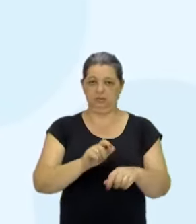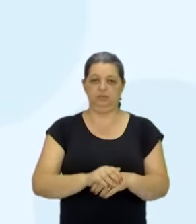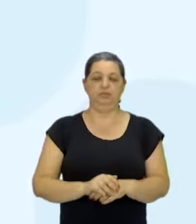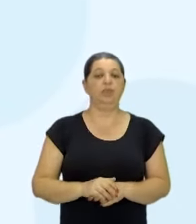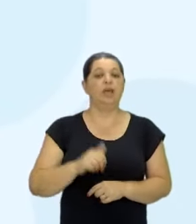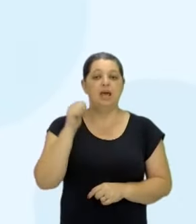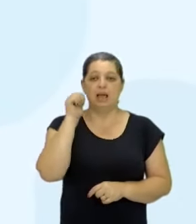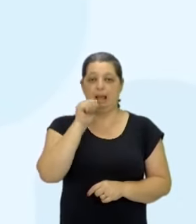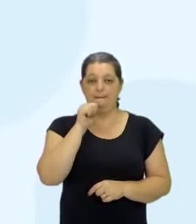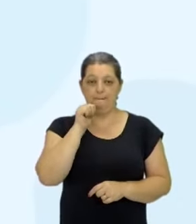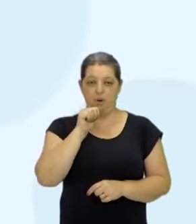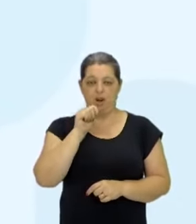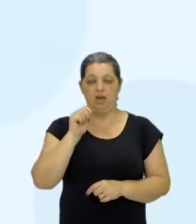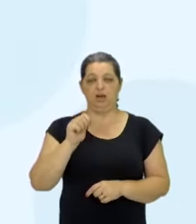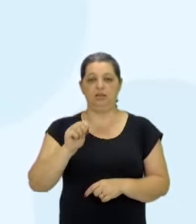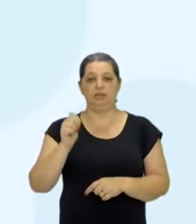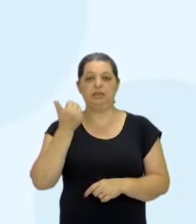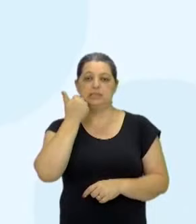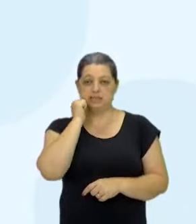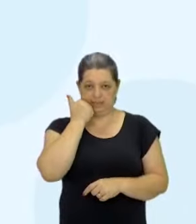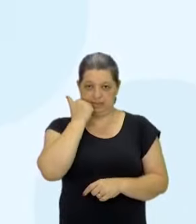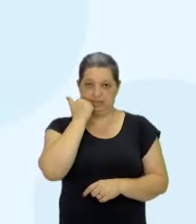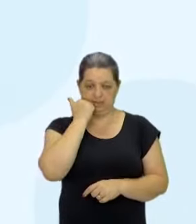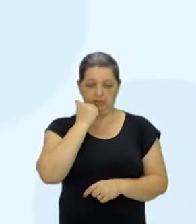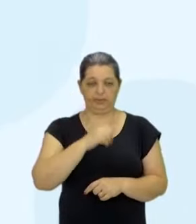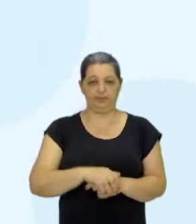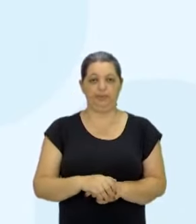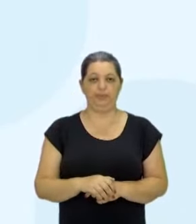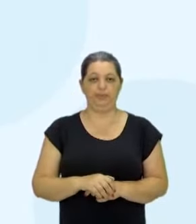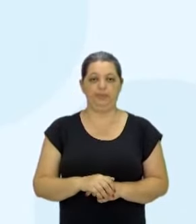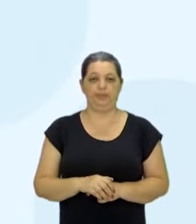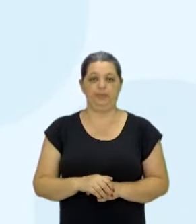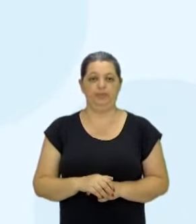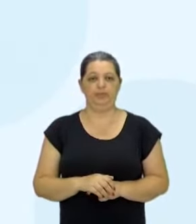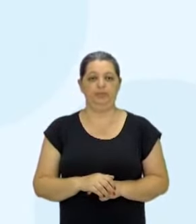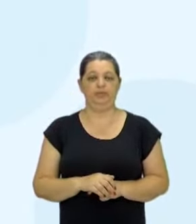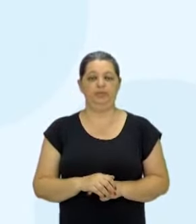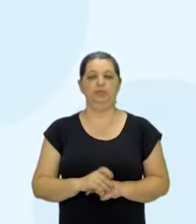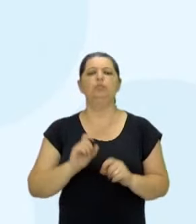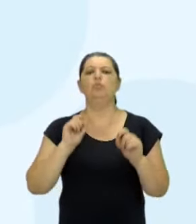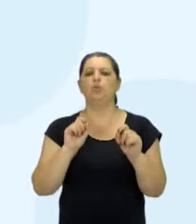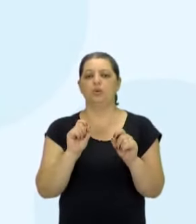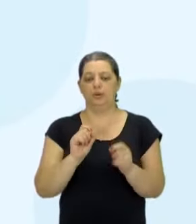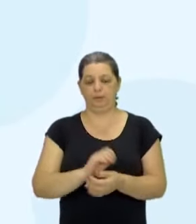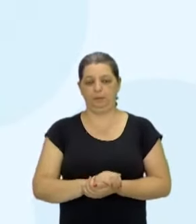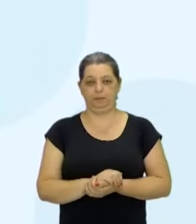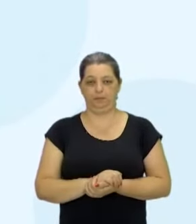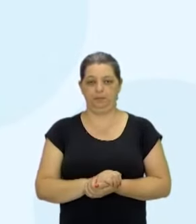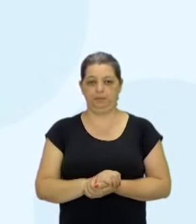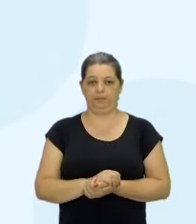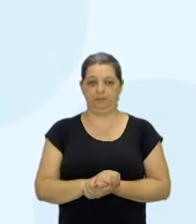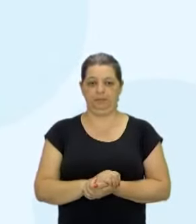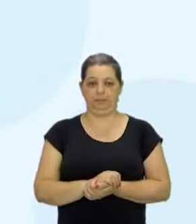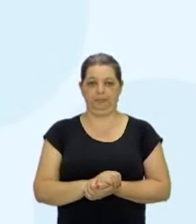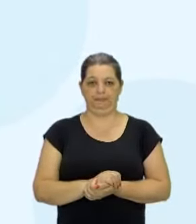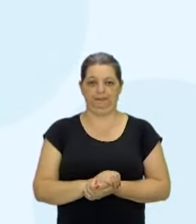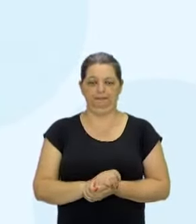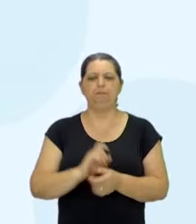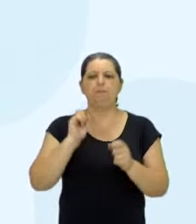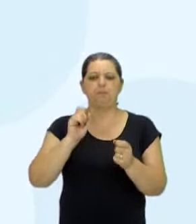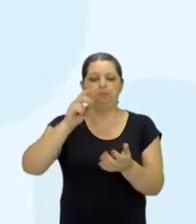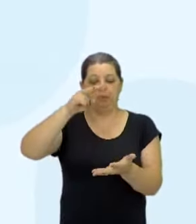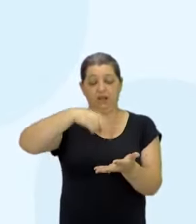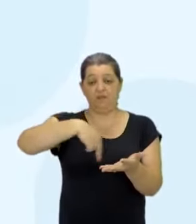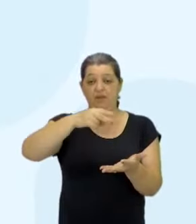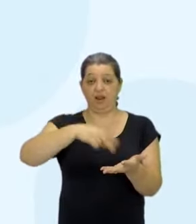mulher cientista, né? Então, olha lá. What? A biography, né? O quê? Audience. Quem vai ler,